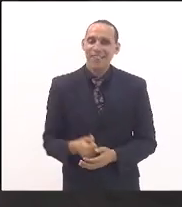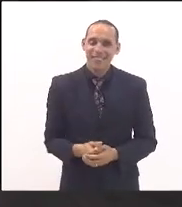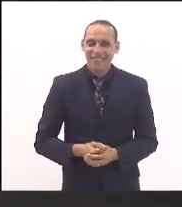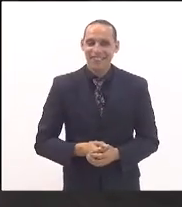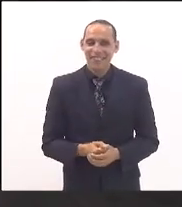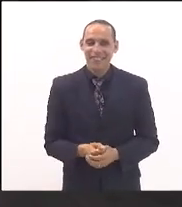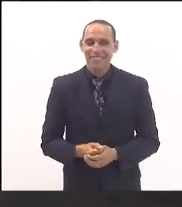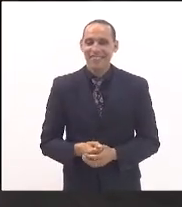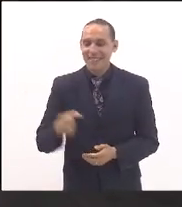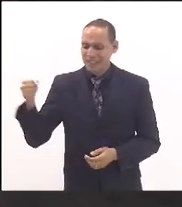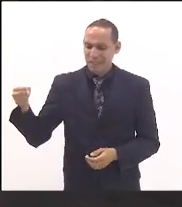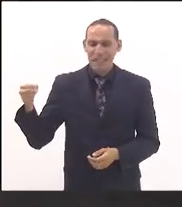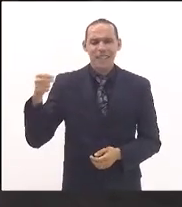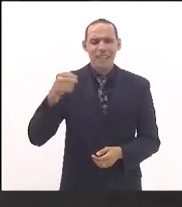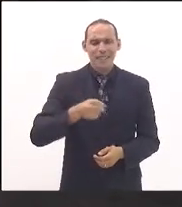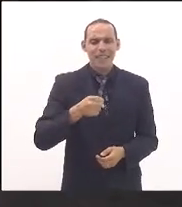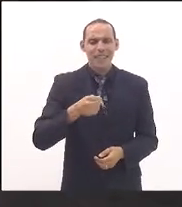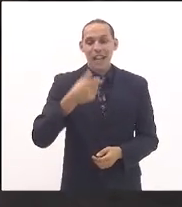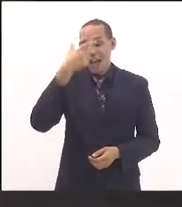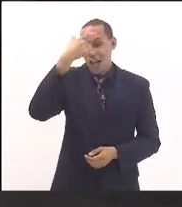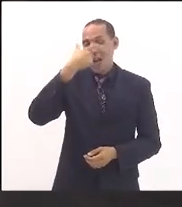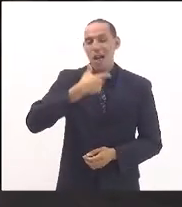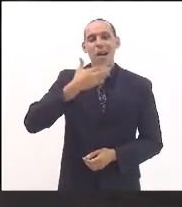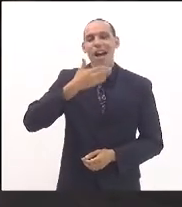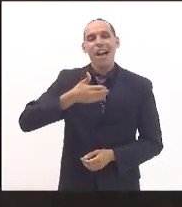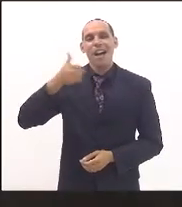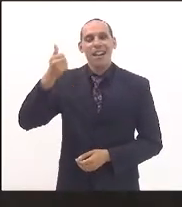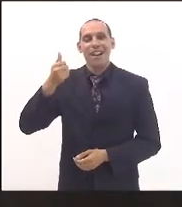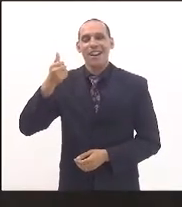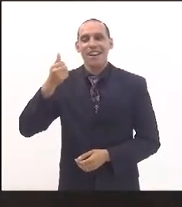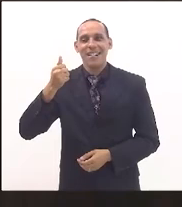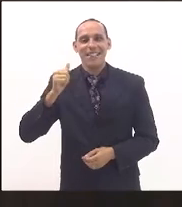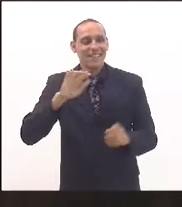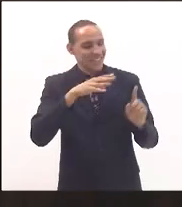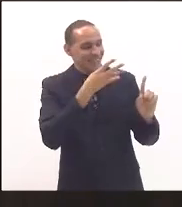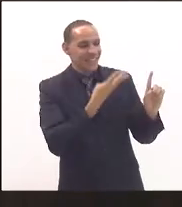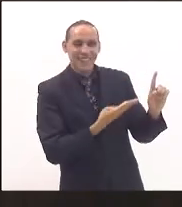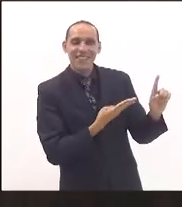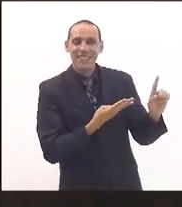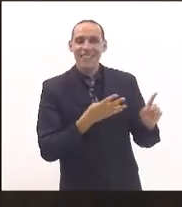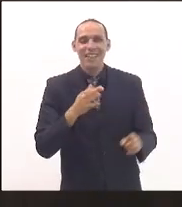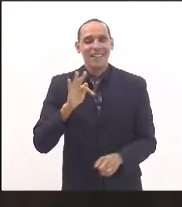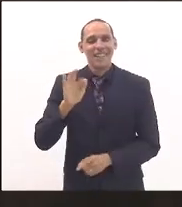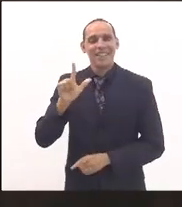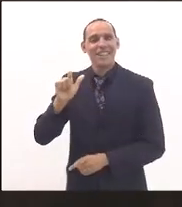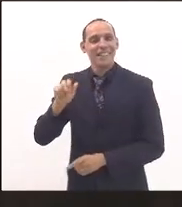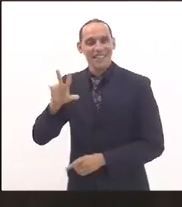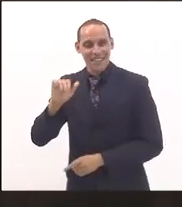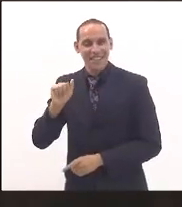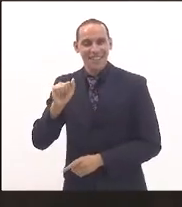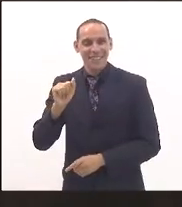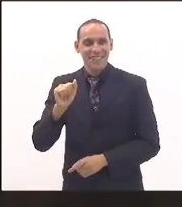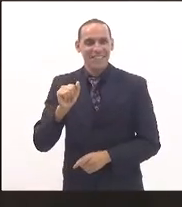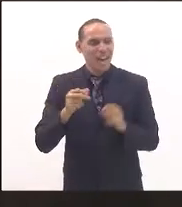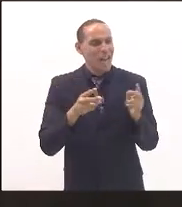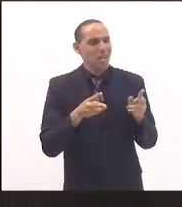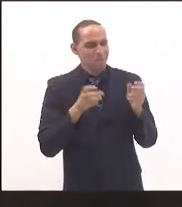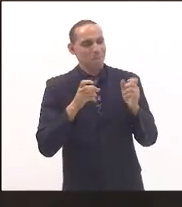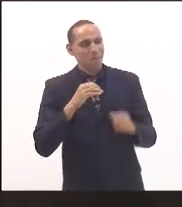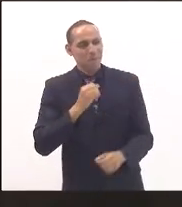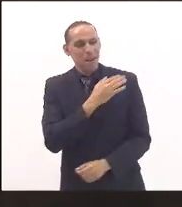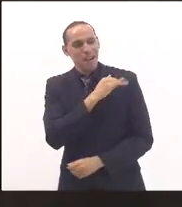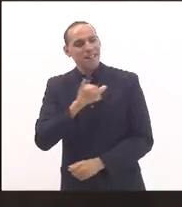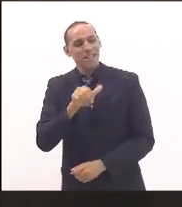e trouxe a melhor fisionomia para homenagear a Flávia Aguiar observação